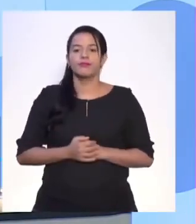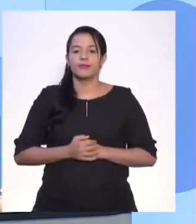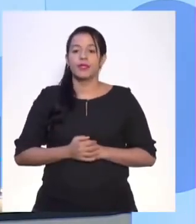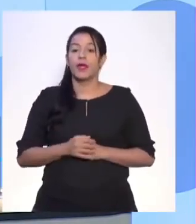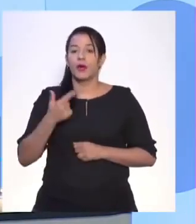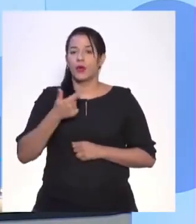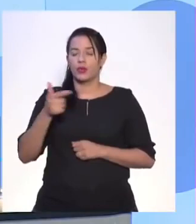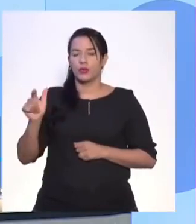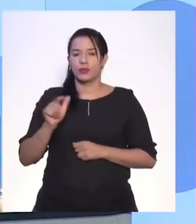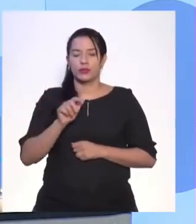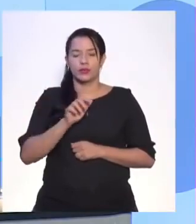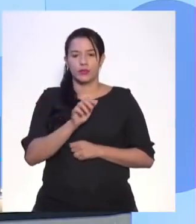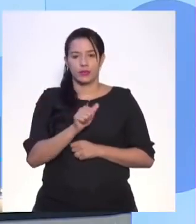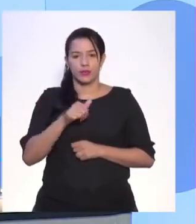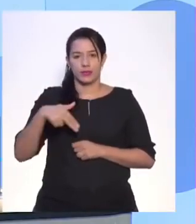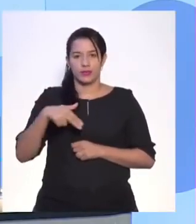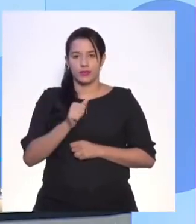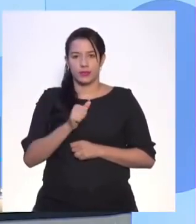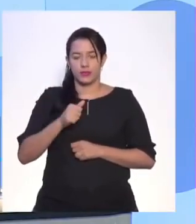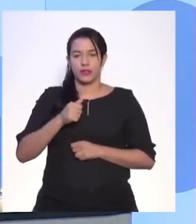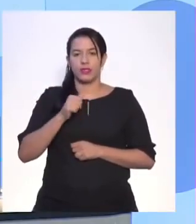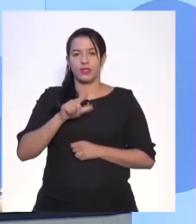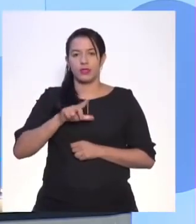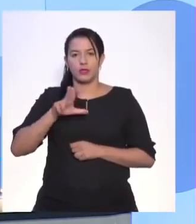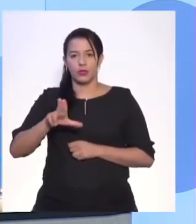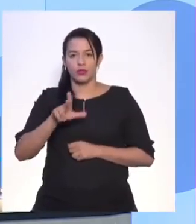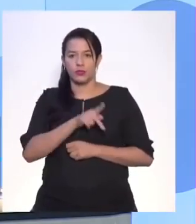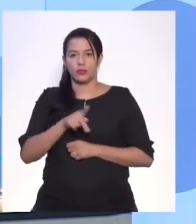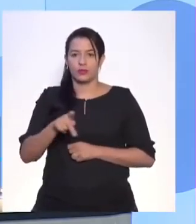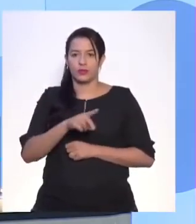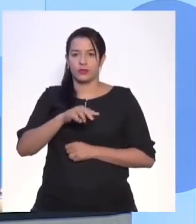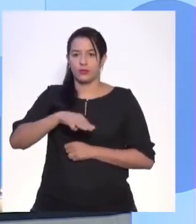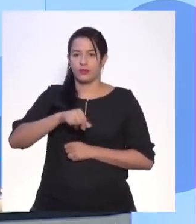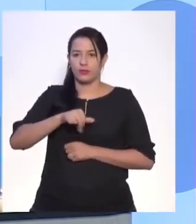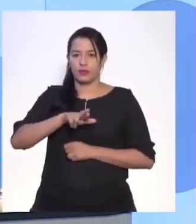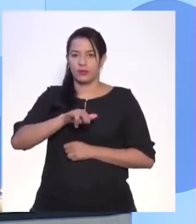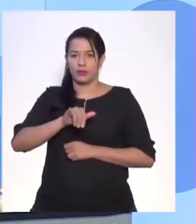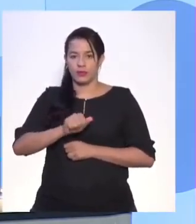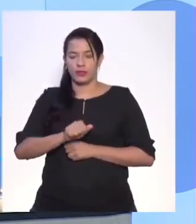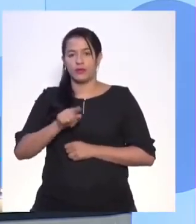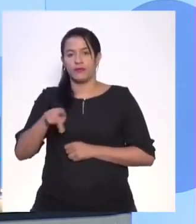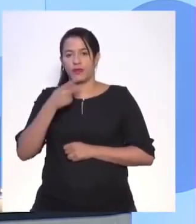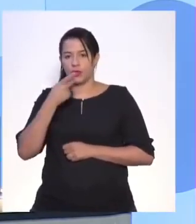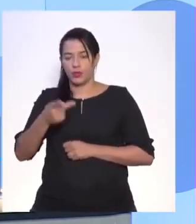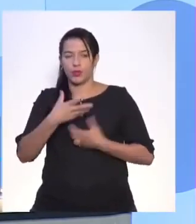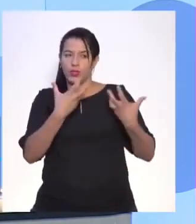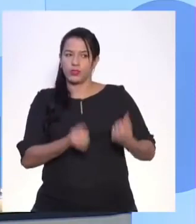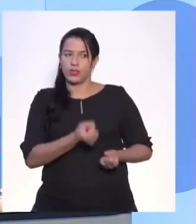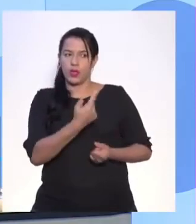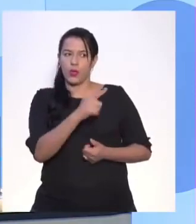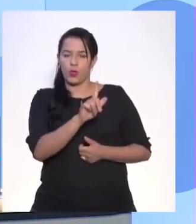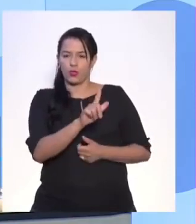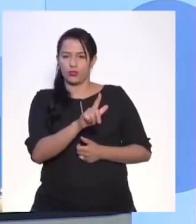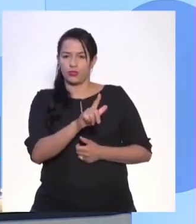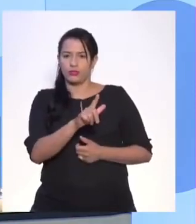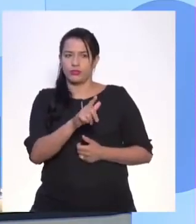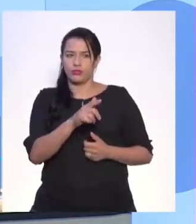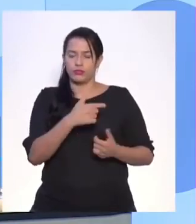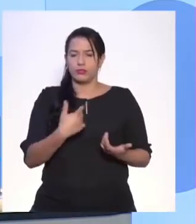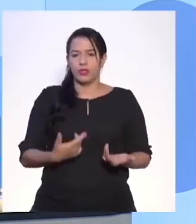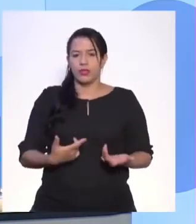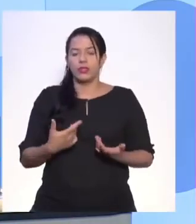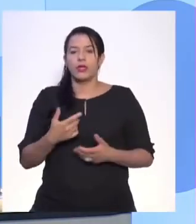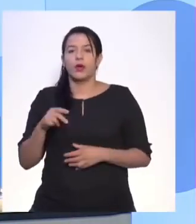Pro Maria, não aceitar a fala do outro. A Gabriela, da Pro Laura, discriminação pelo jeito que os outros